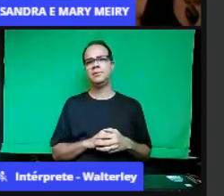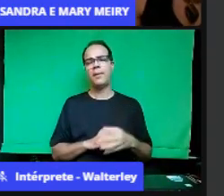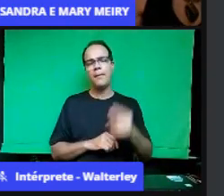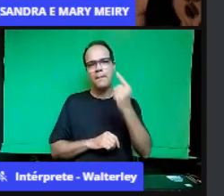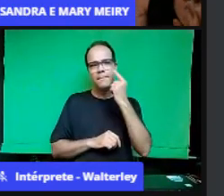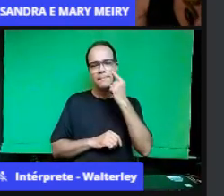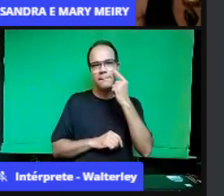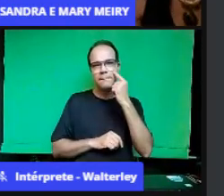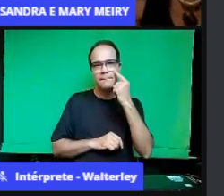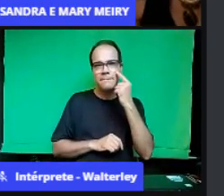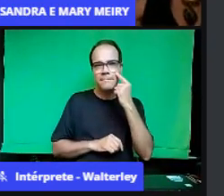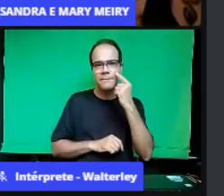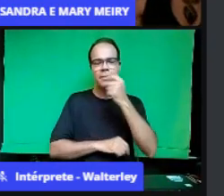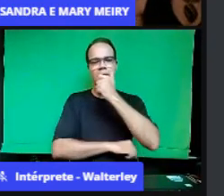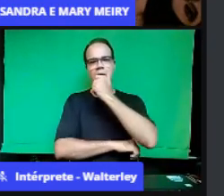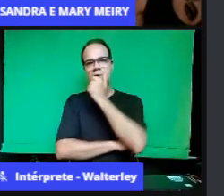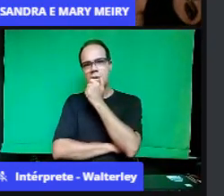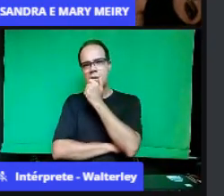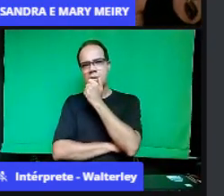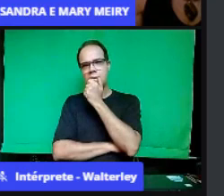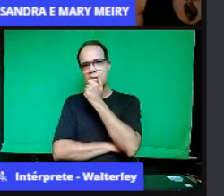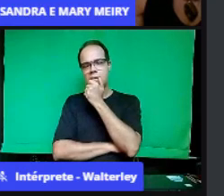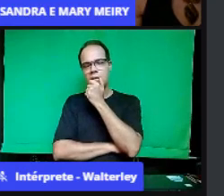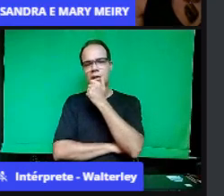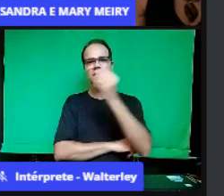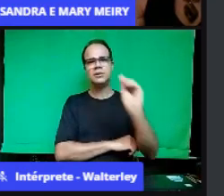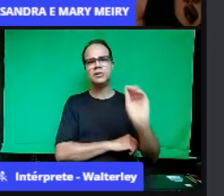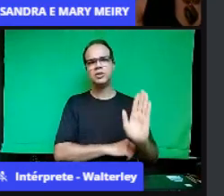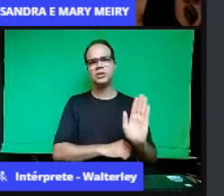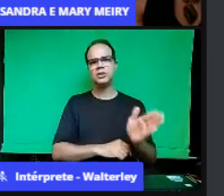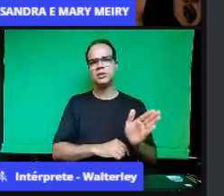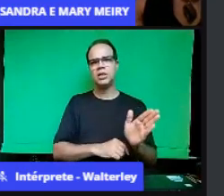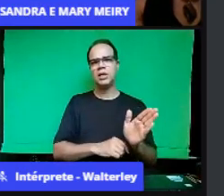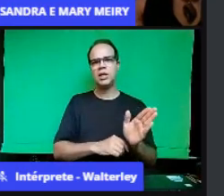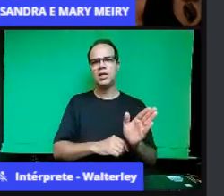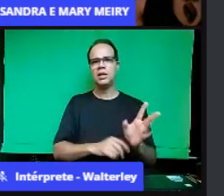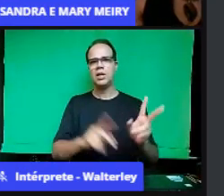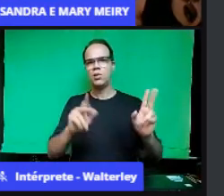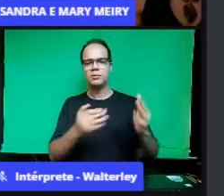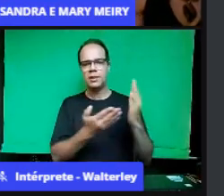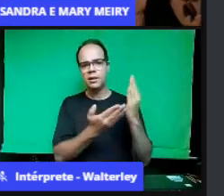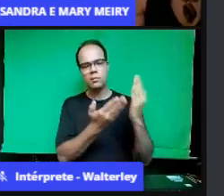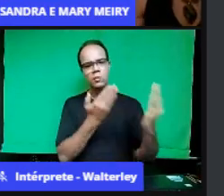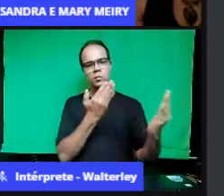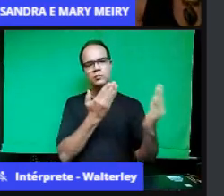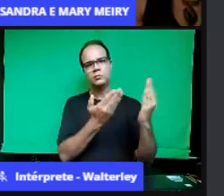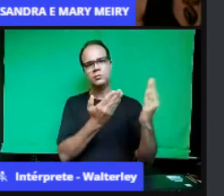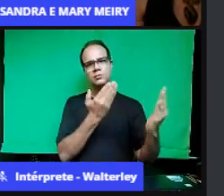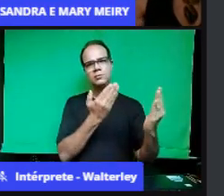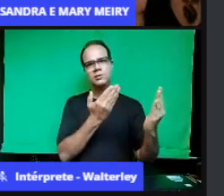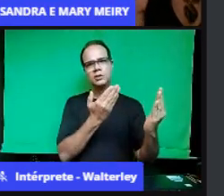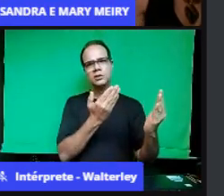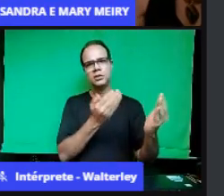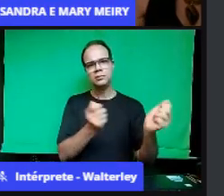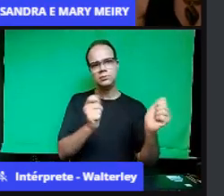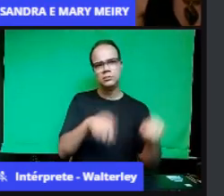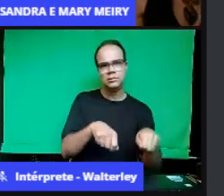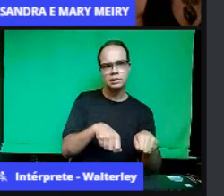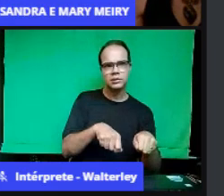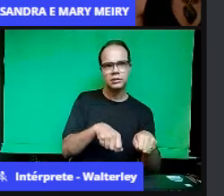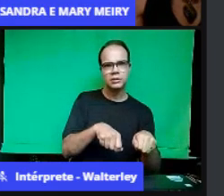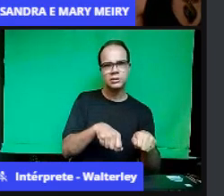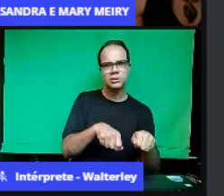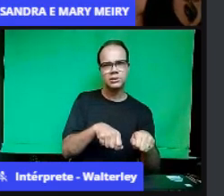se houve, né, aquela reavaliação, é o registro do que foi feito, do que foi retido, do que não